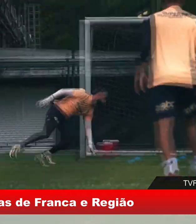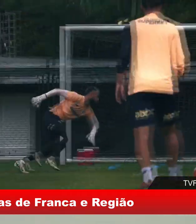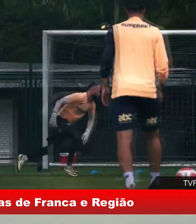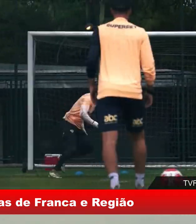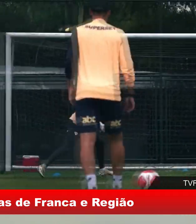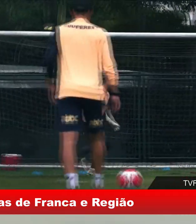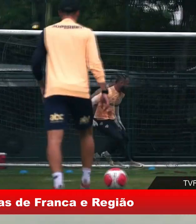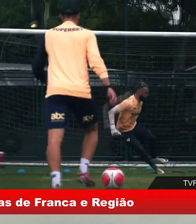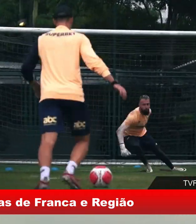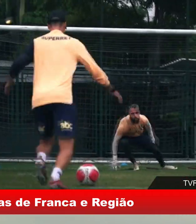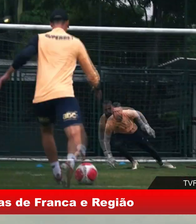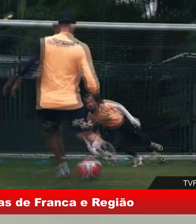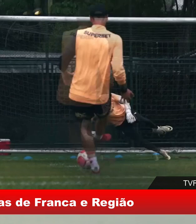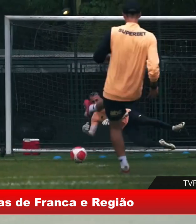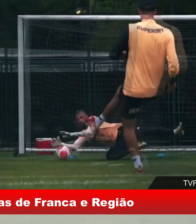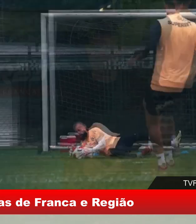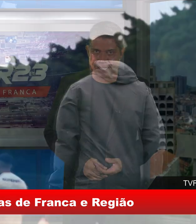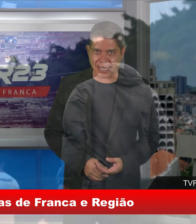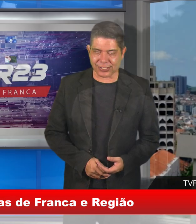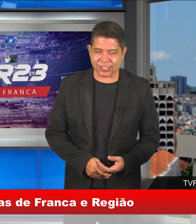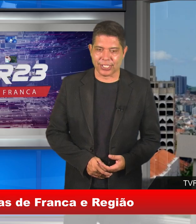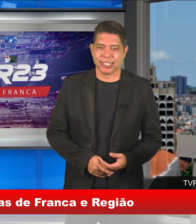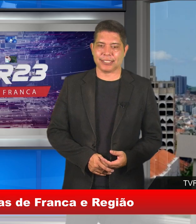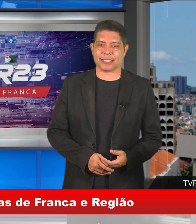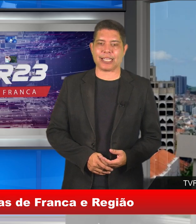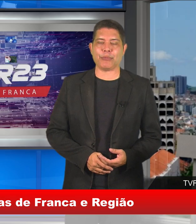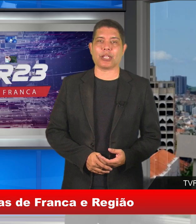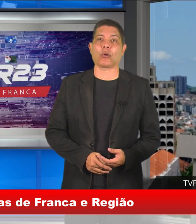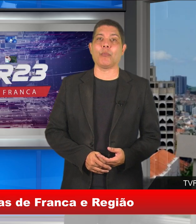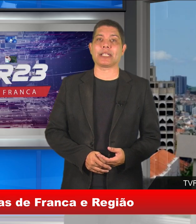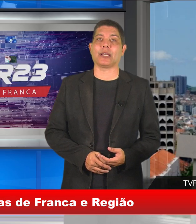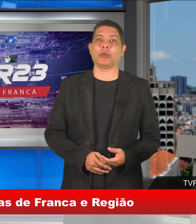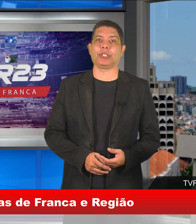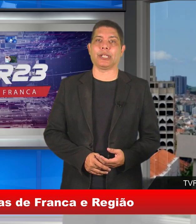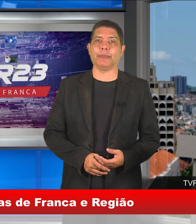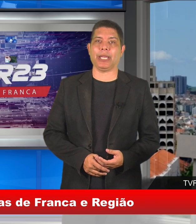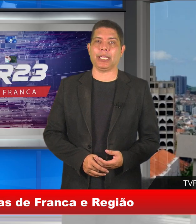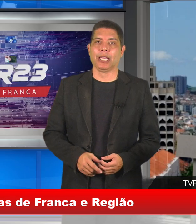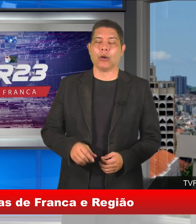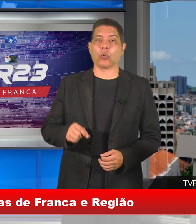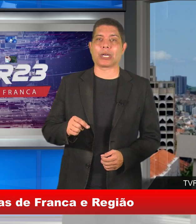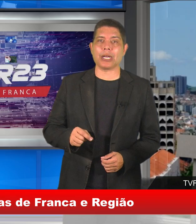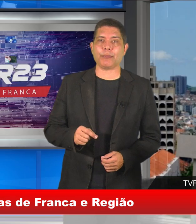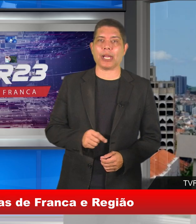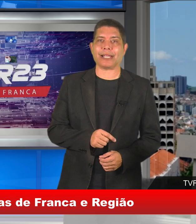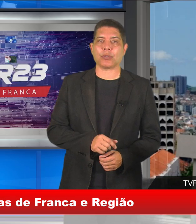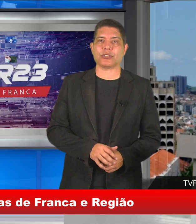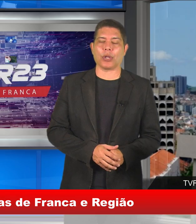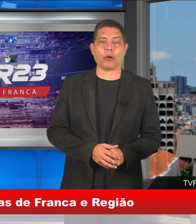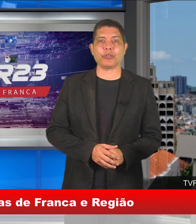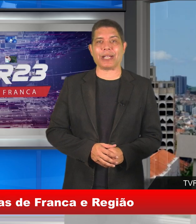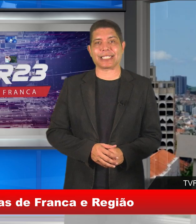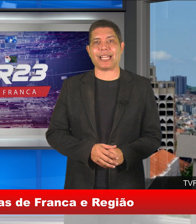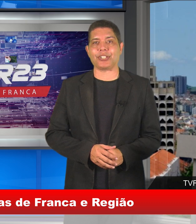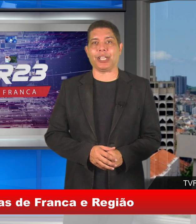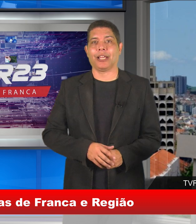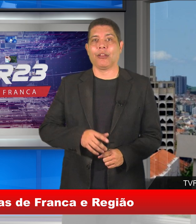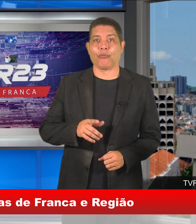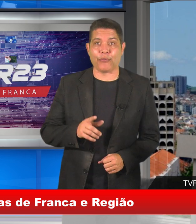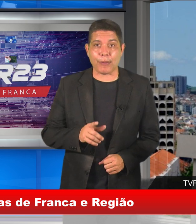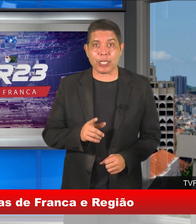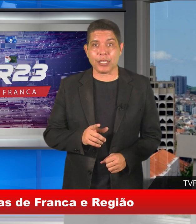informações do mundo da bola. Ah, falando em basquete, você sabe que começa hoje também o Campeonato Nacional de